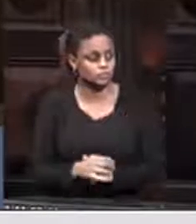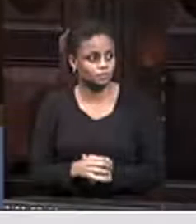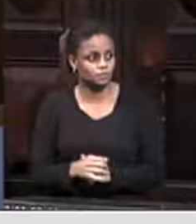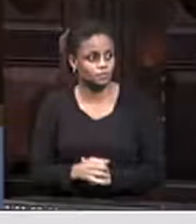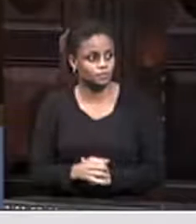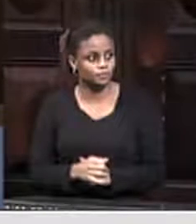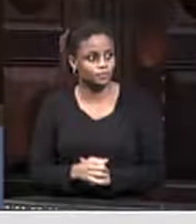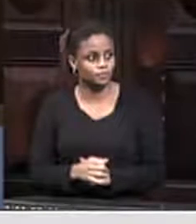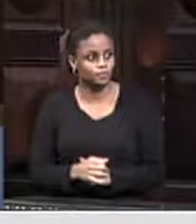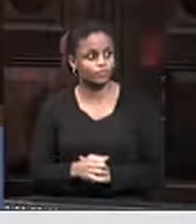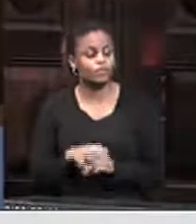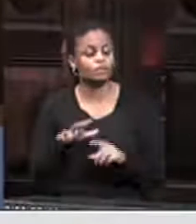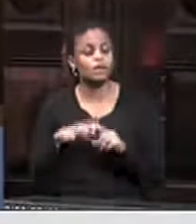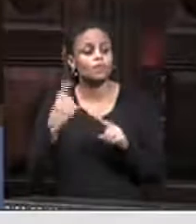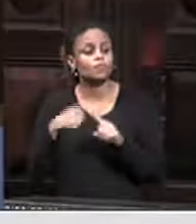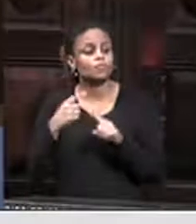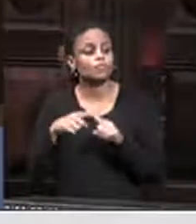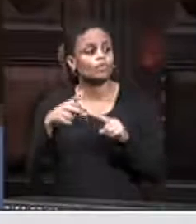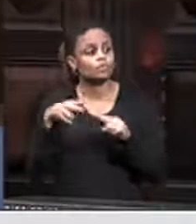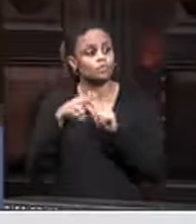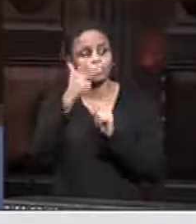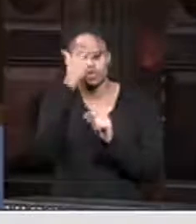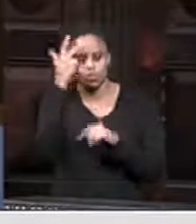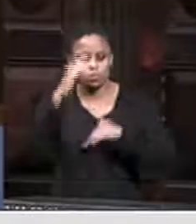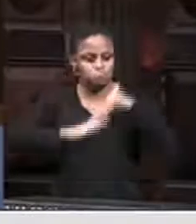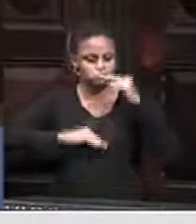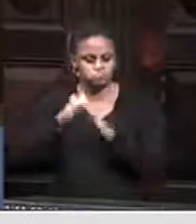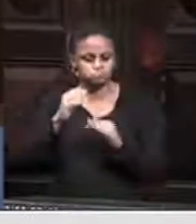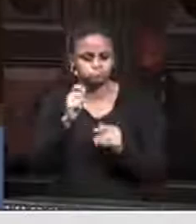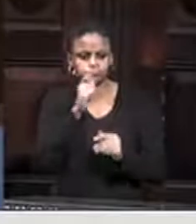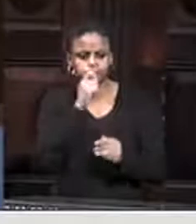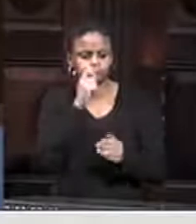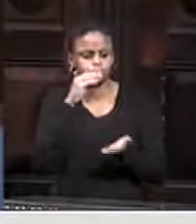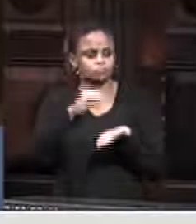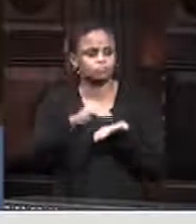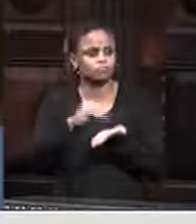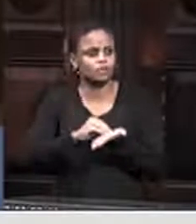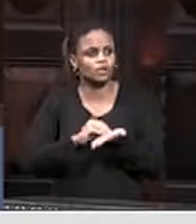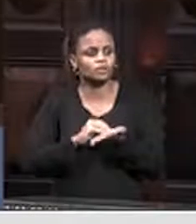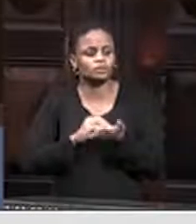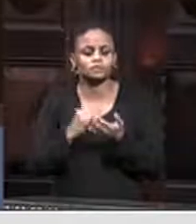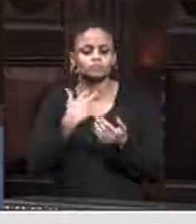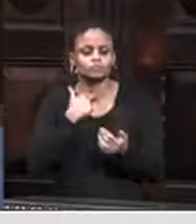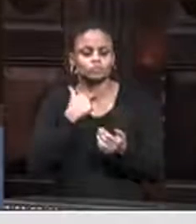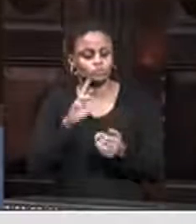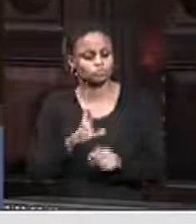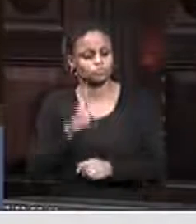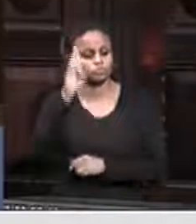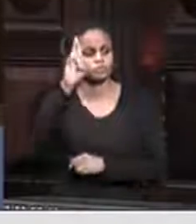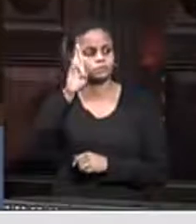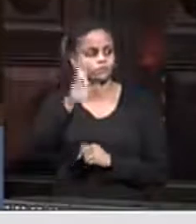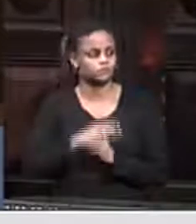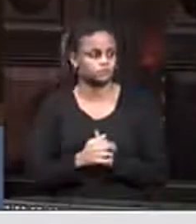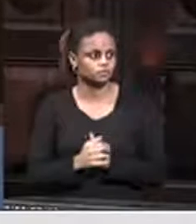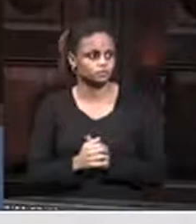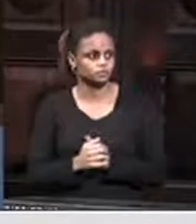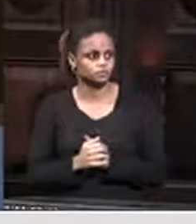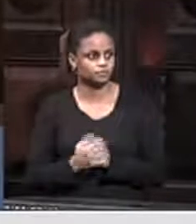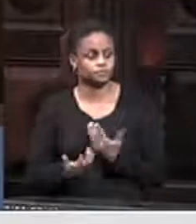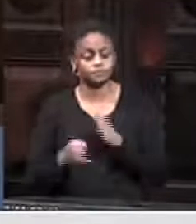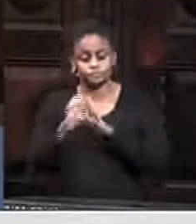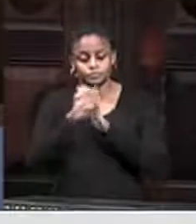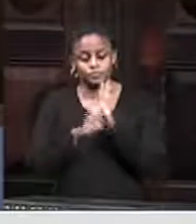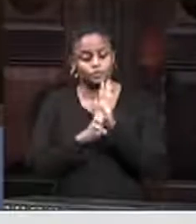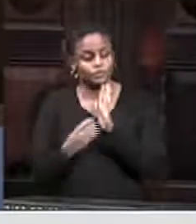pessoas desqualificadas e despreparadas assumam essas posições. A emenda que eu apresentei